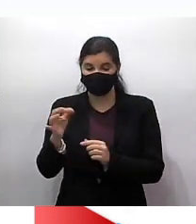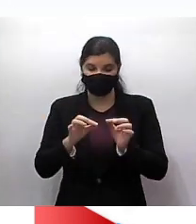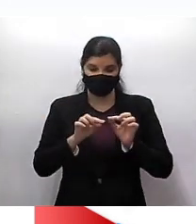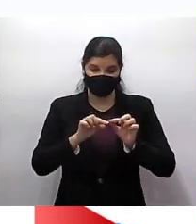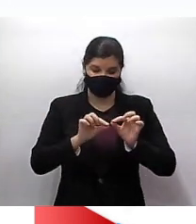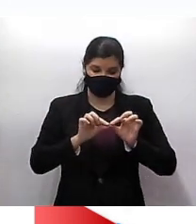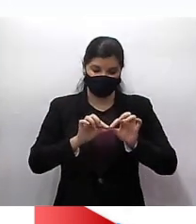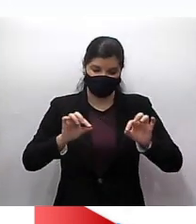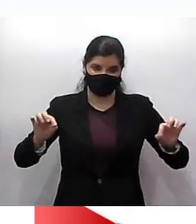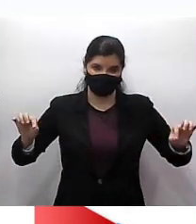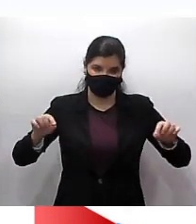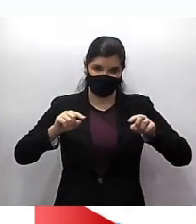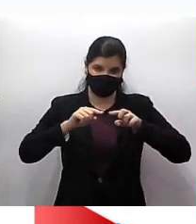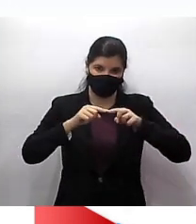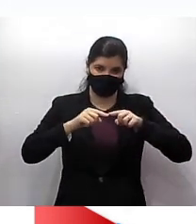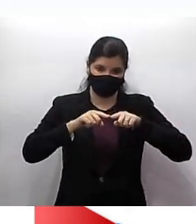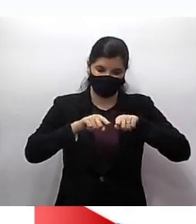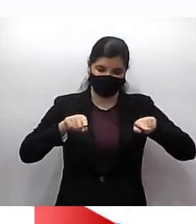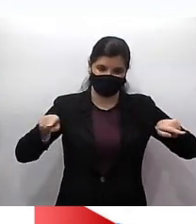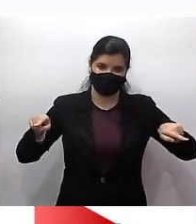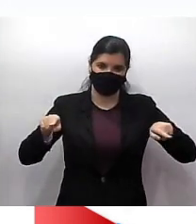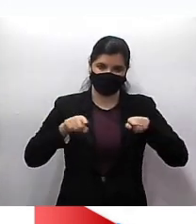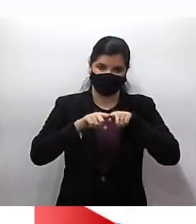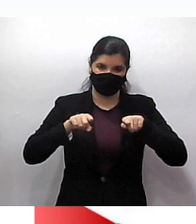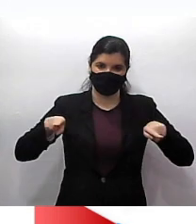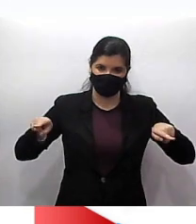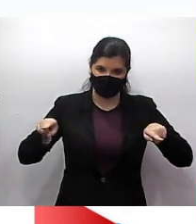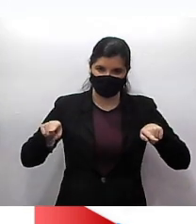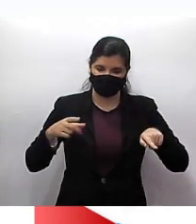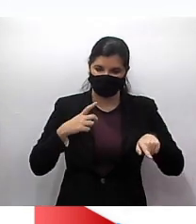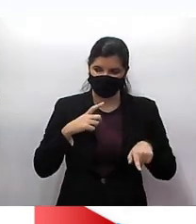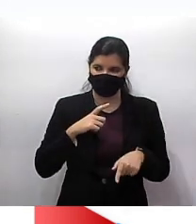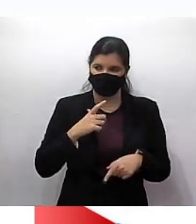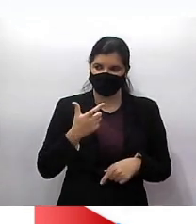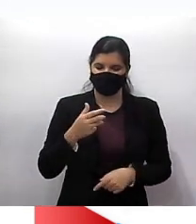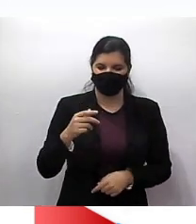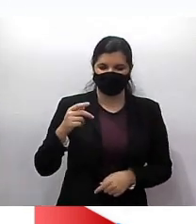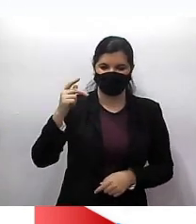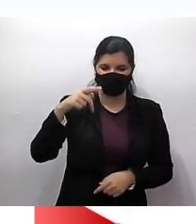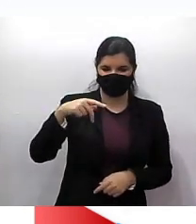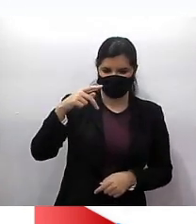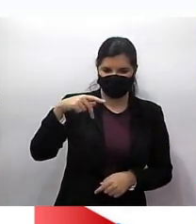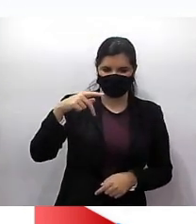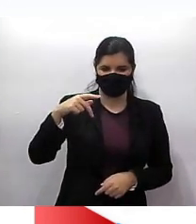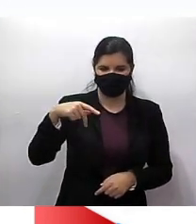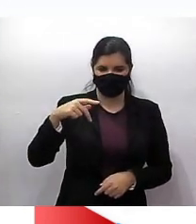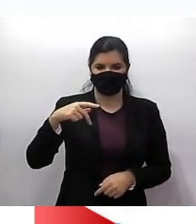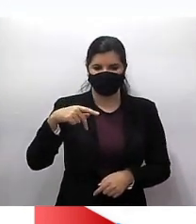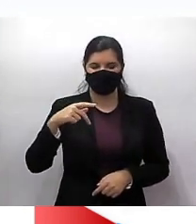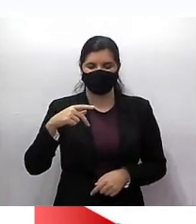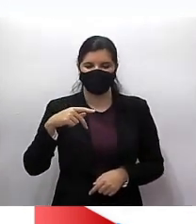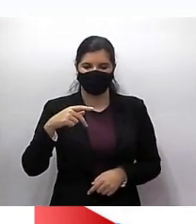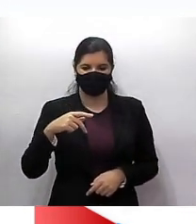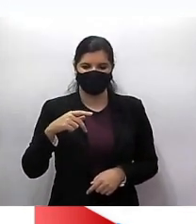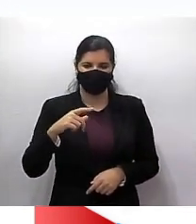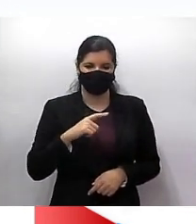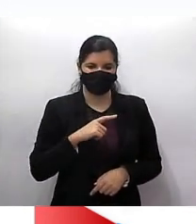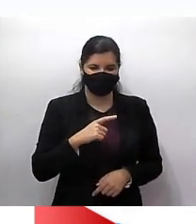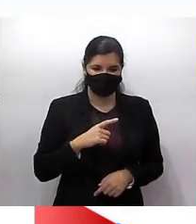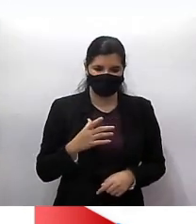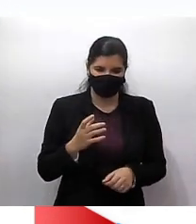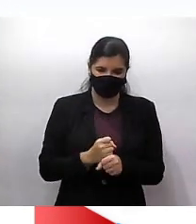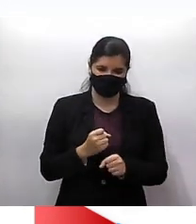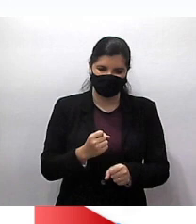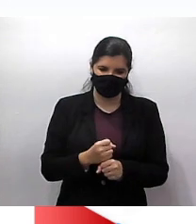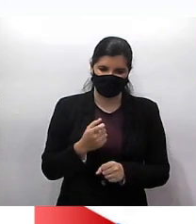Ora, agora eu tenho o total, que é o perímetro, e eu tenho um lado, tá bom? Vamos